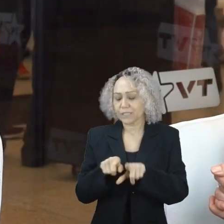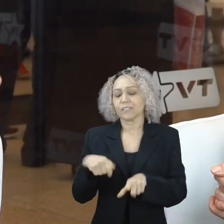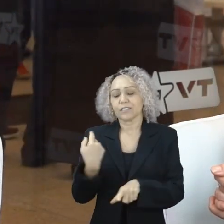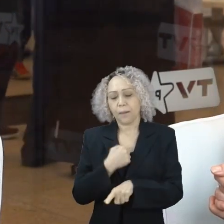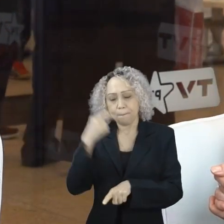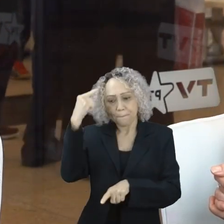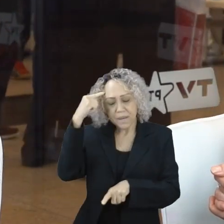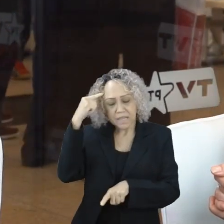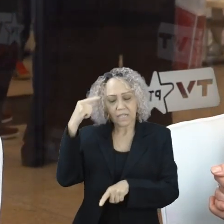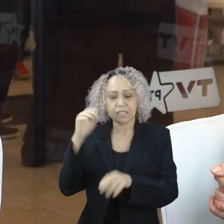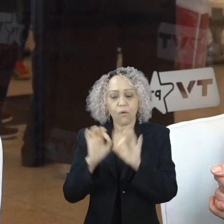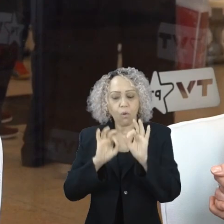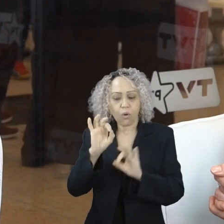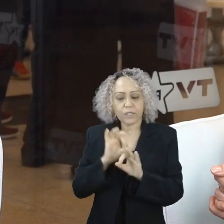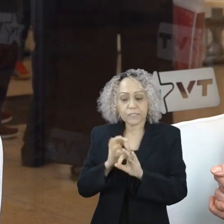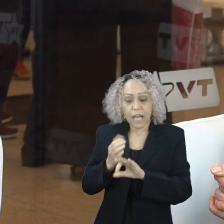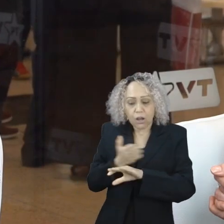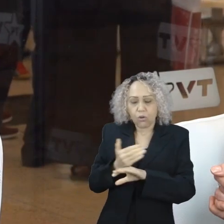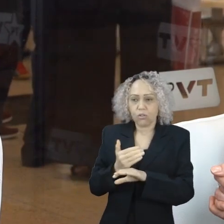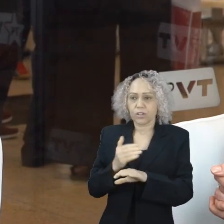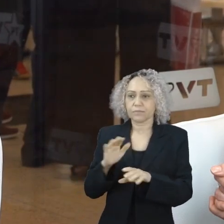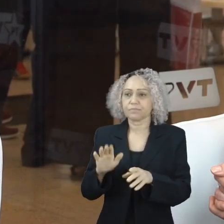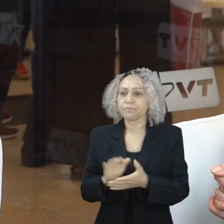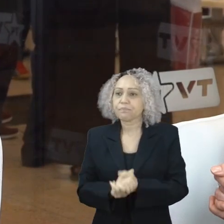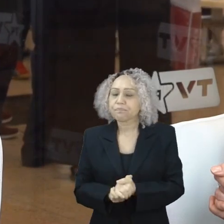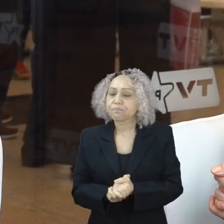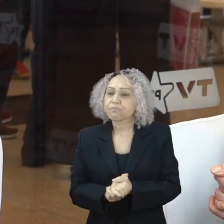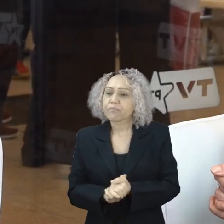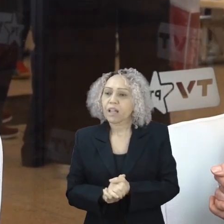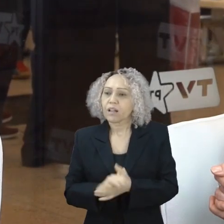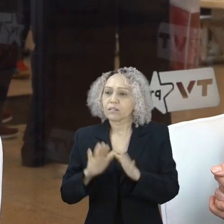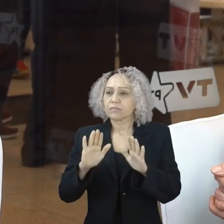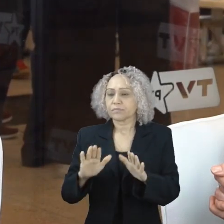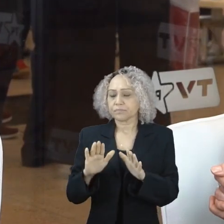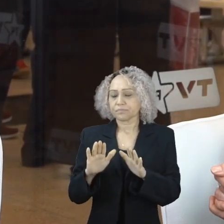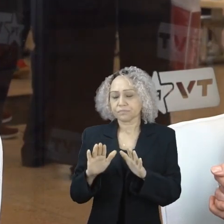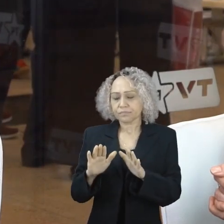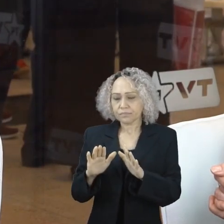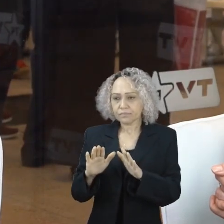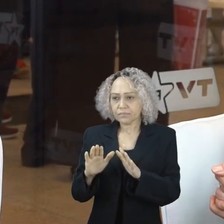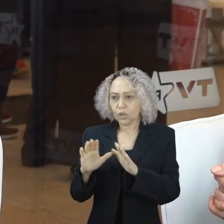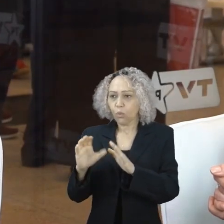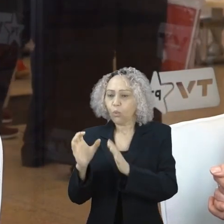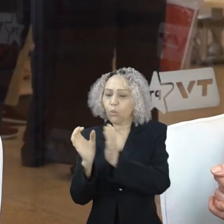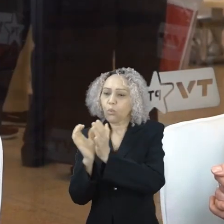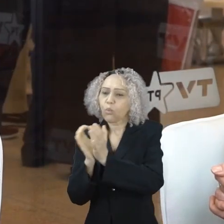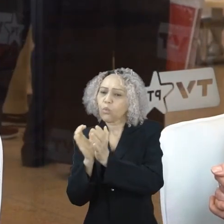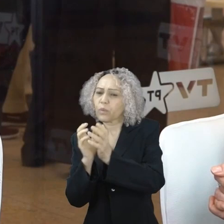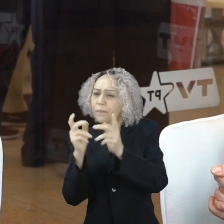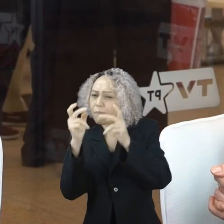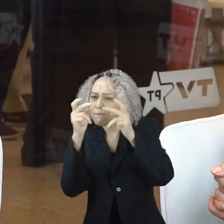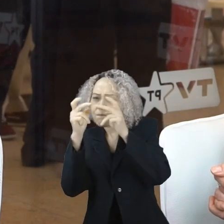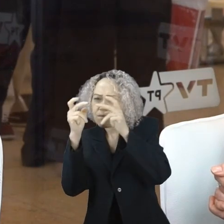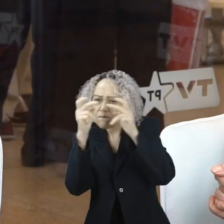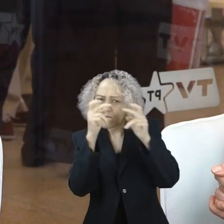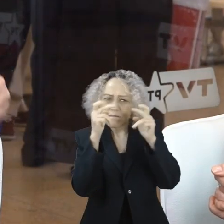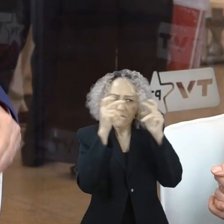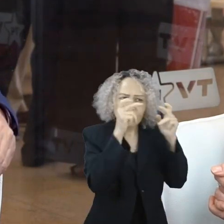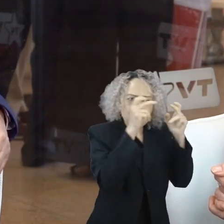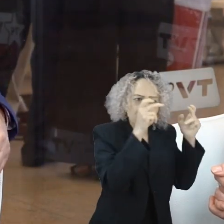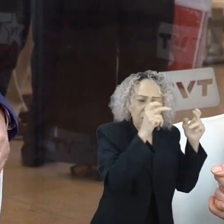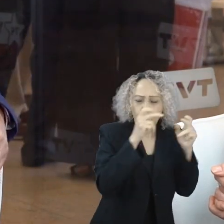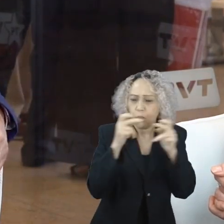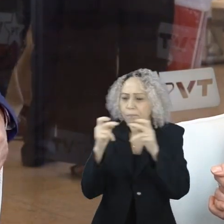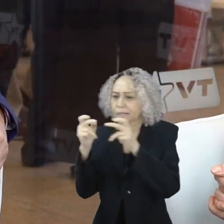um planejamento. O GTE Nacional está acompanhando as principais cidades, principalmente as capitais, onde